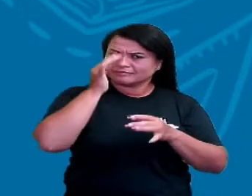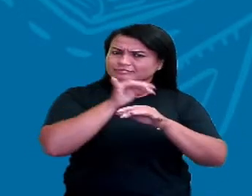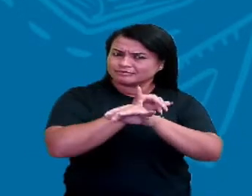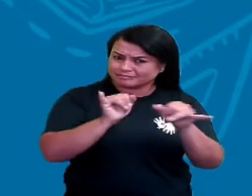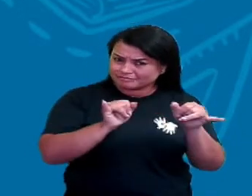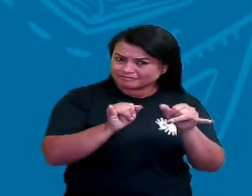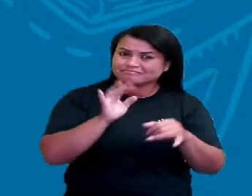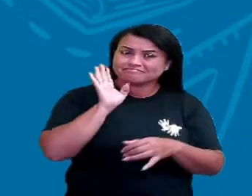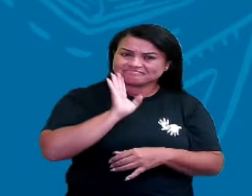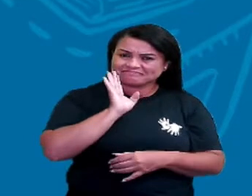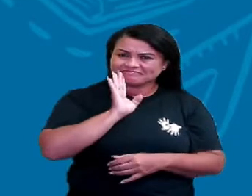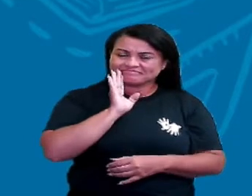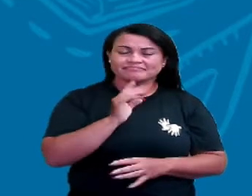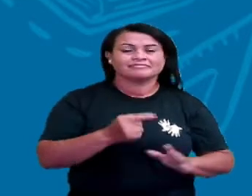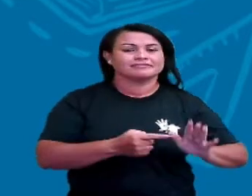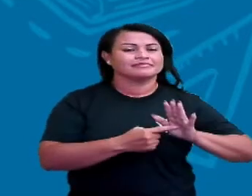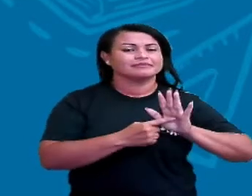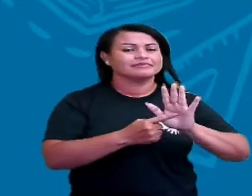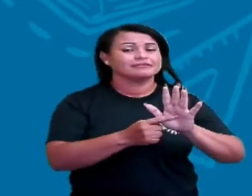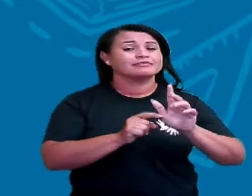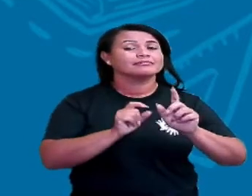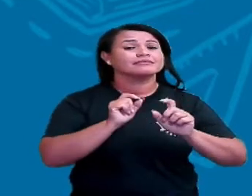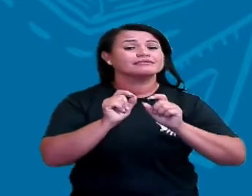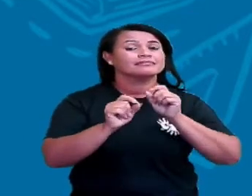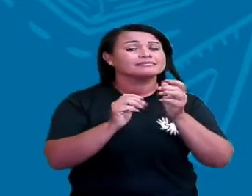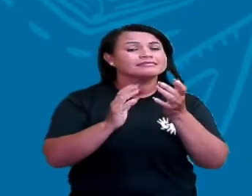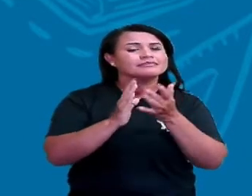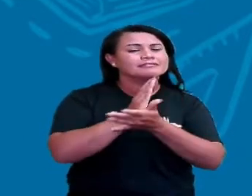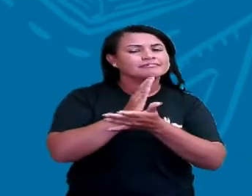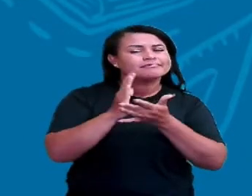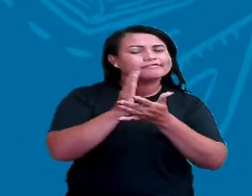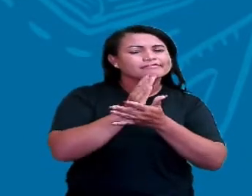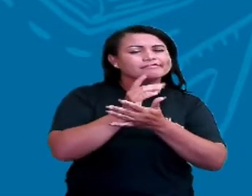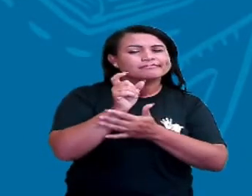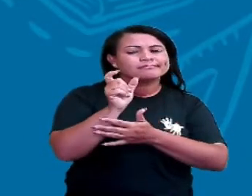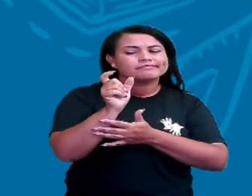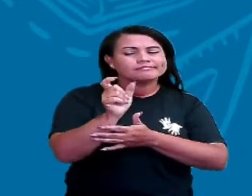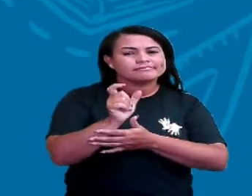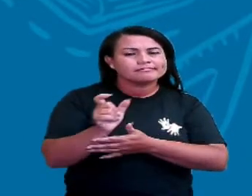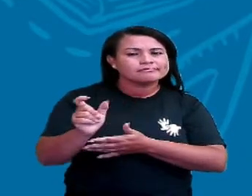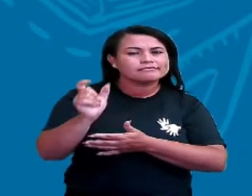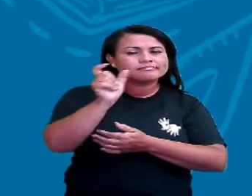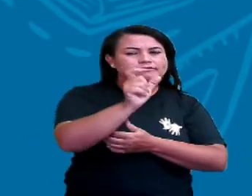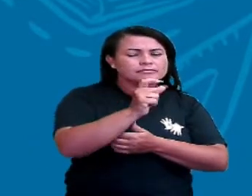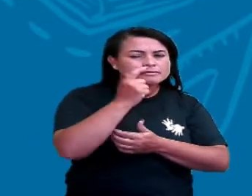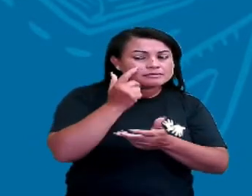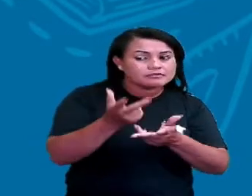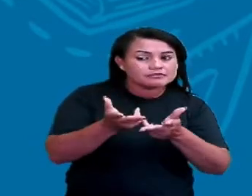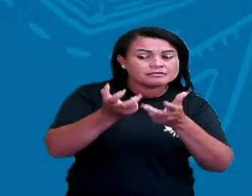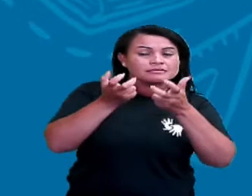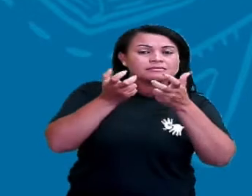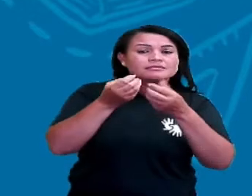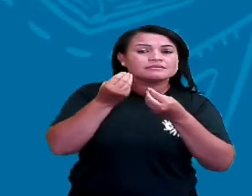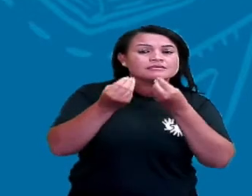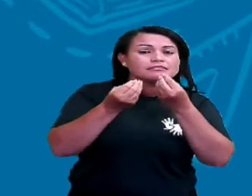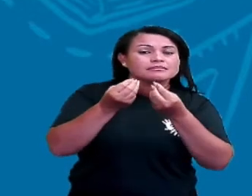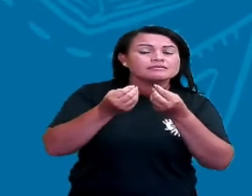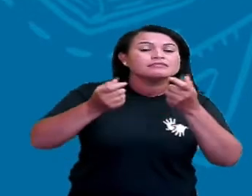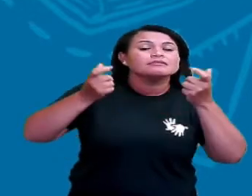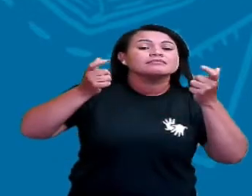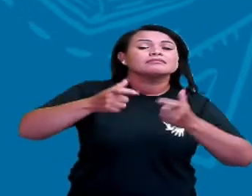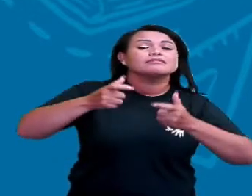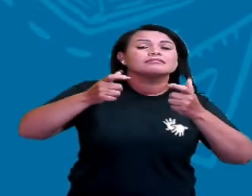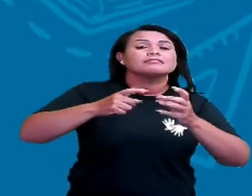é? Trouxe para vocês agora algumas palavrinhas para a gente perceber aonde estão